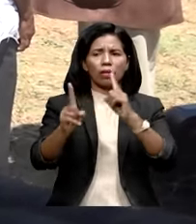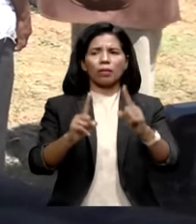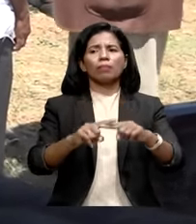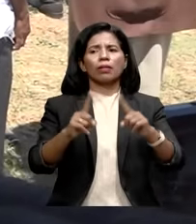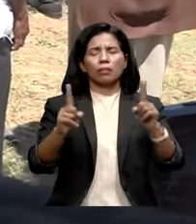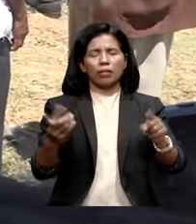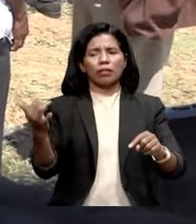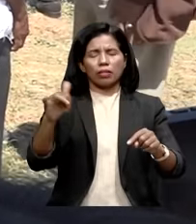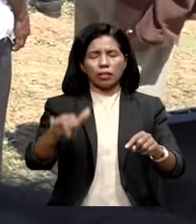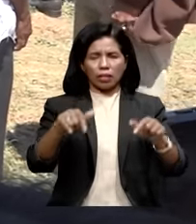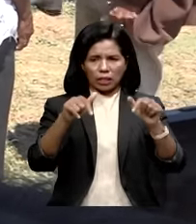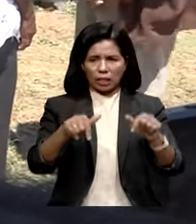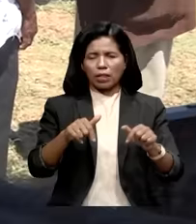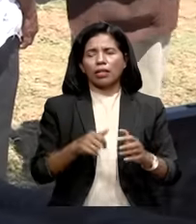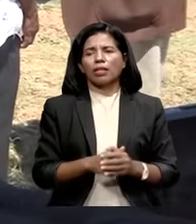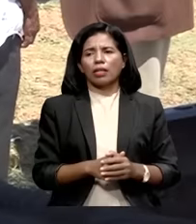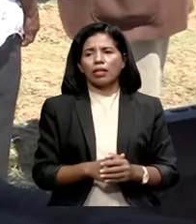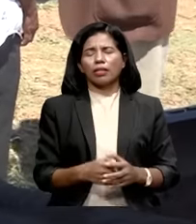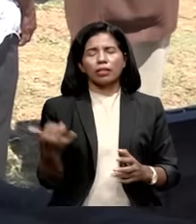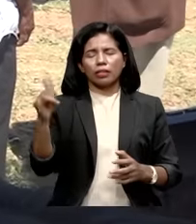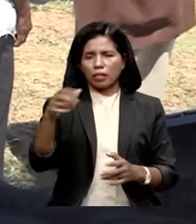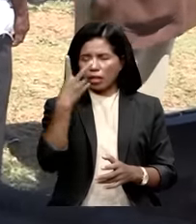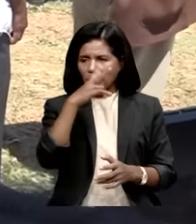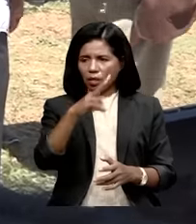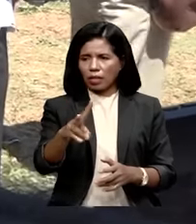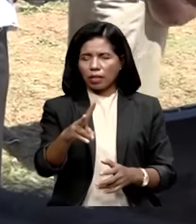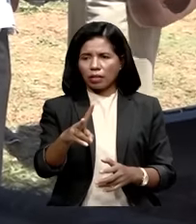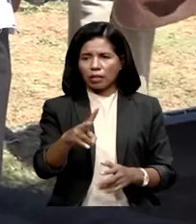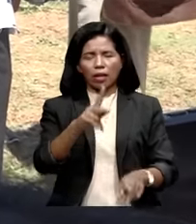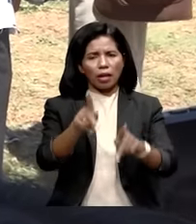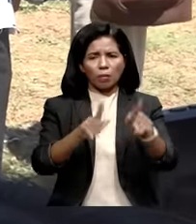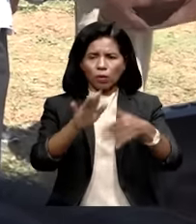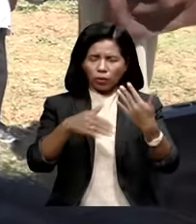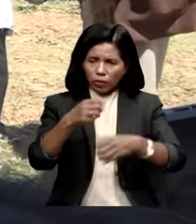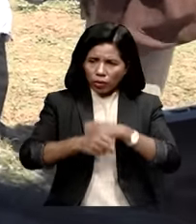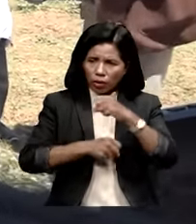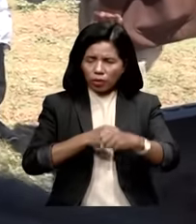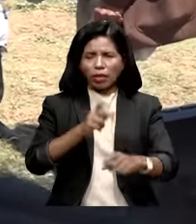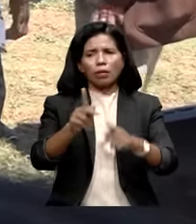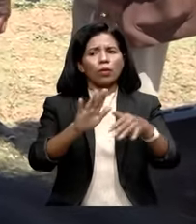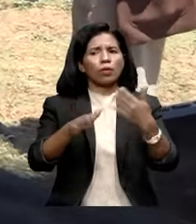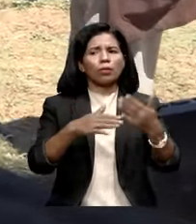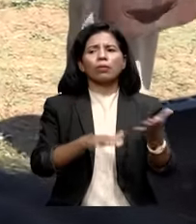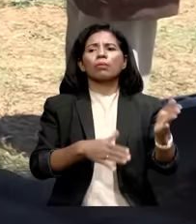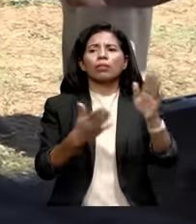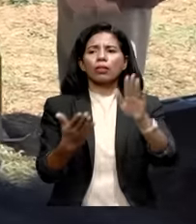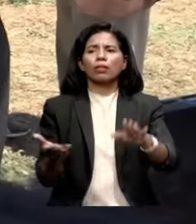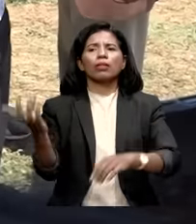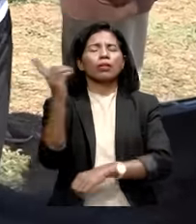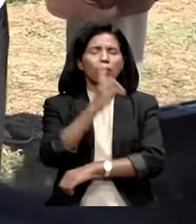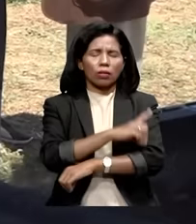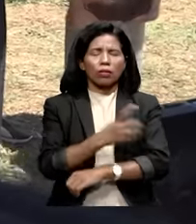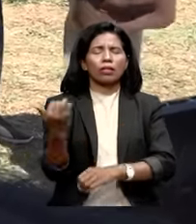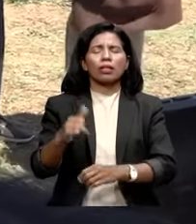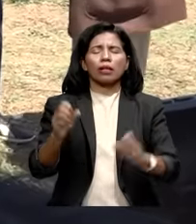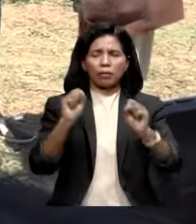railara. Sir hare sir nia, é mas sir teros, é mas sir mate, to loro sir podia mai, né?